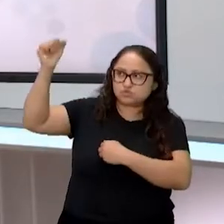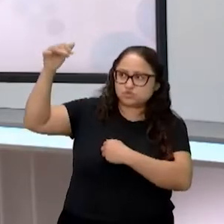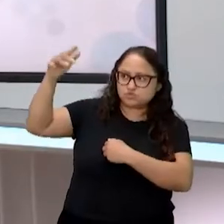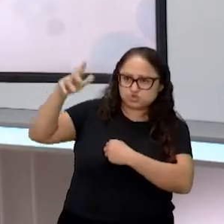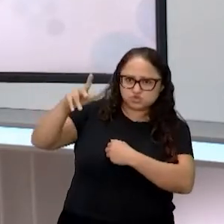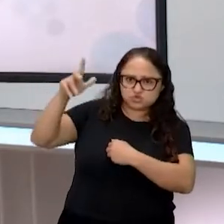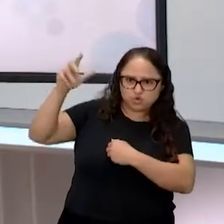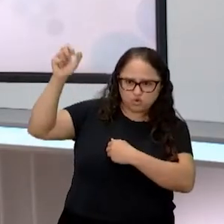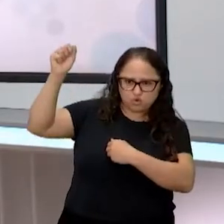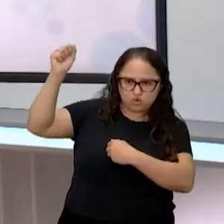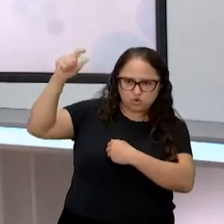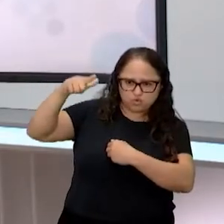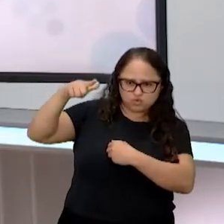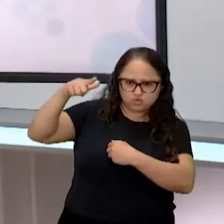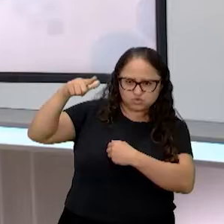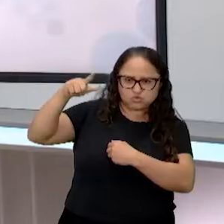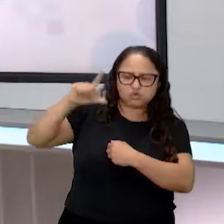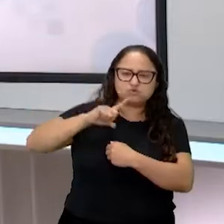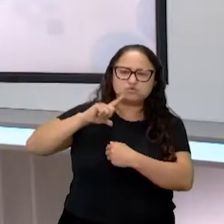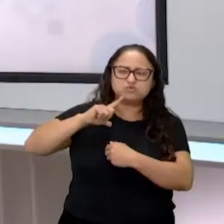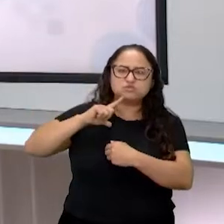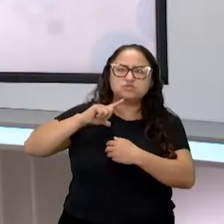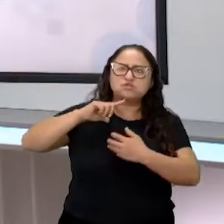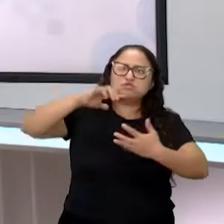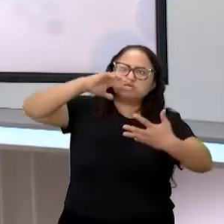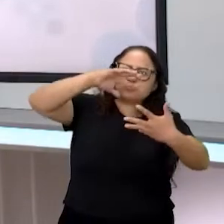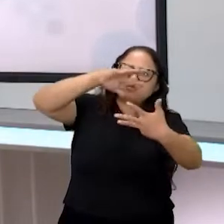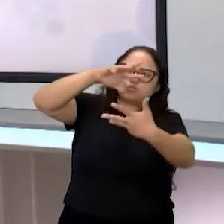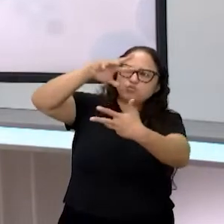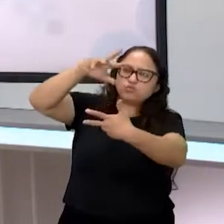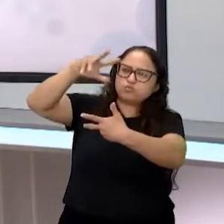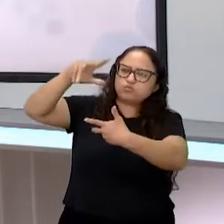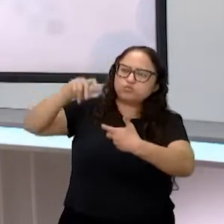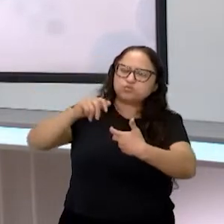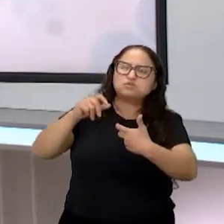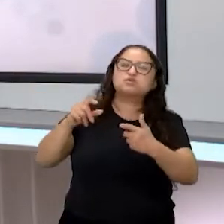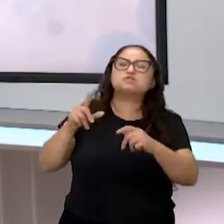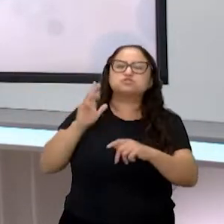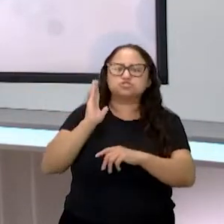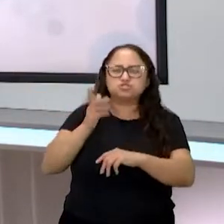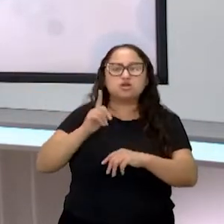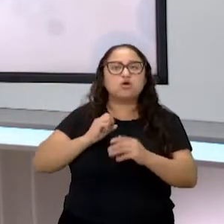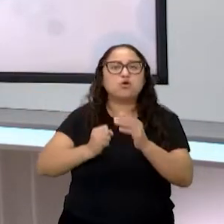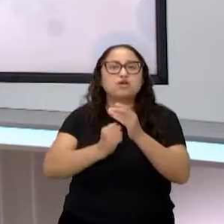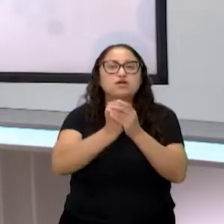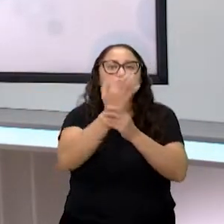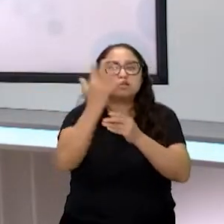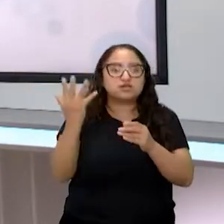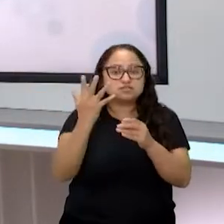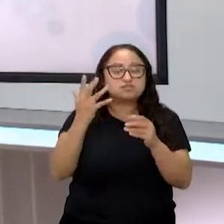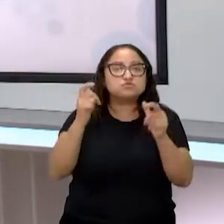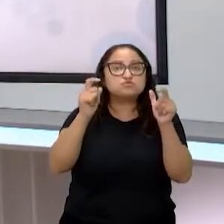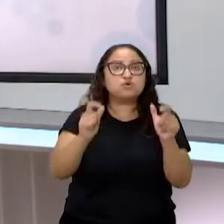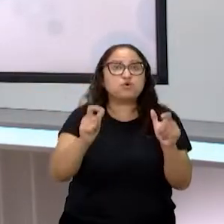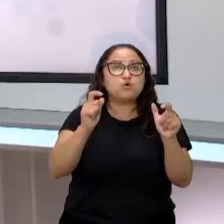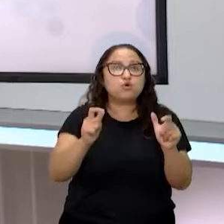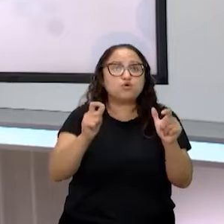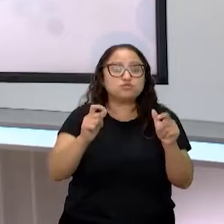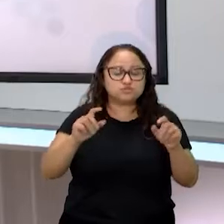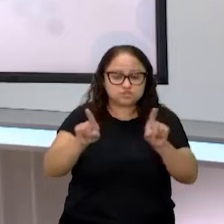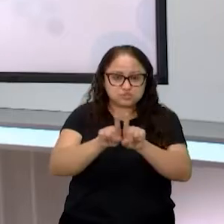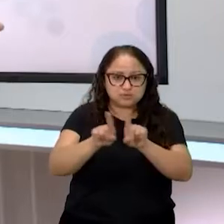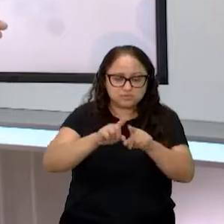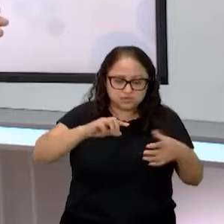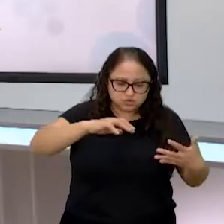aulas aí de astronomia, então comentei um pouquinho do sistema solar, né? A origem do sistema solar, os planetas